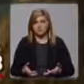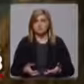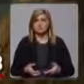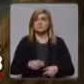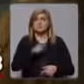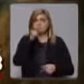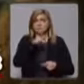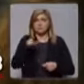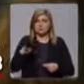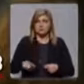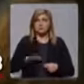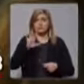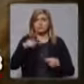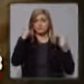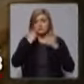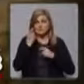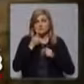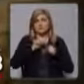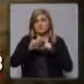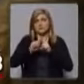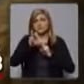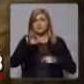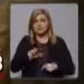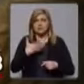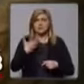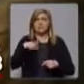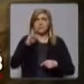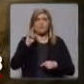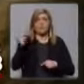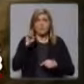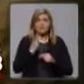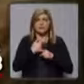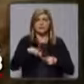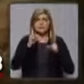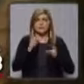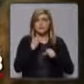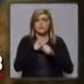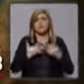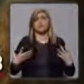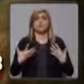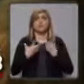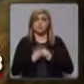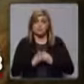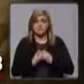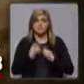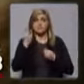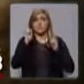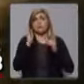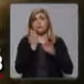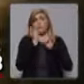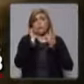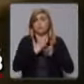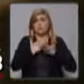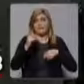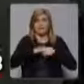compétents, intelligents, qui ont réfléchi à leur affaire. Maintenant, il faut qu'on les écoute, il faut qu'on commence à travailler ensemble. Et c'est un processus qui commence et qui va durer